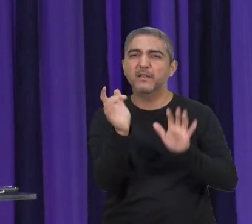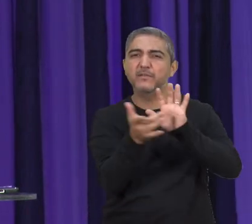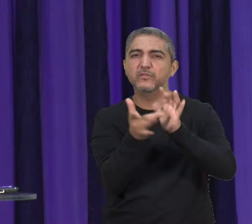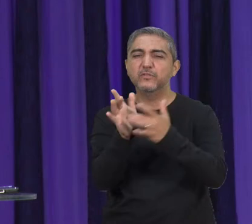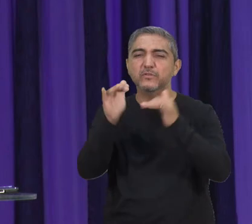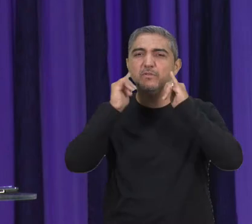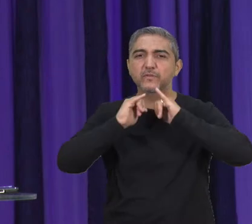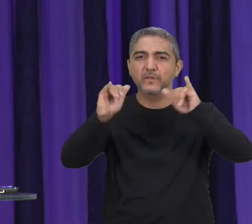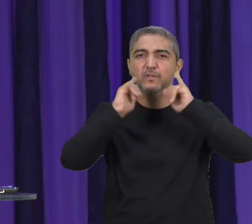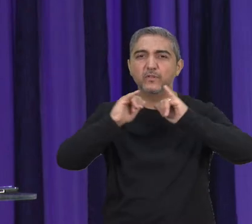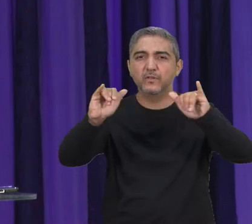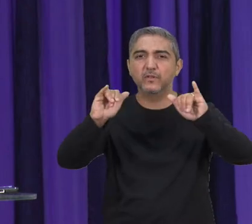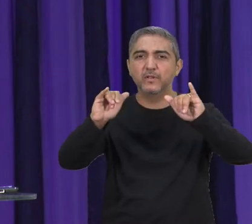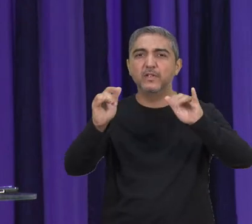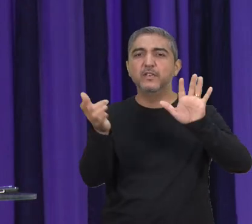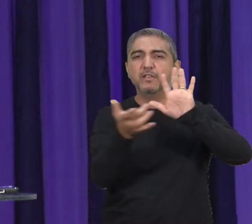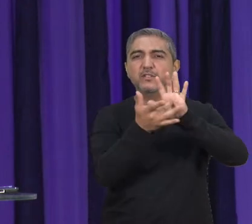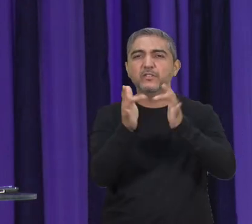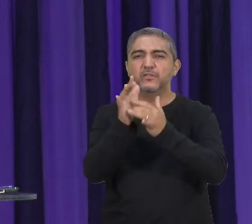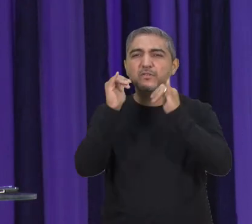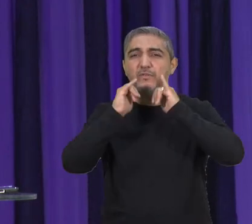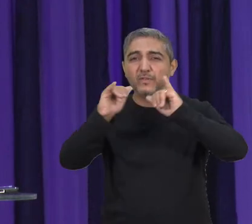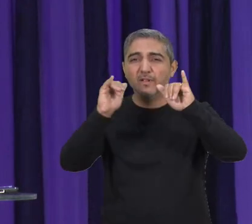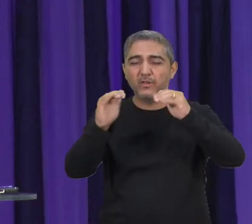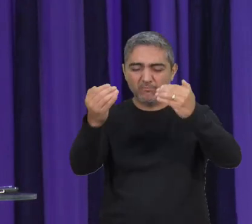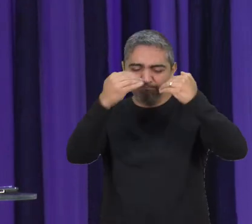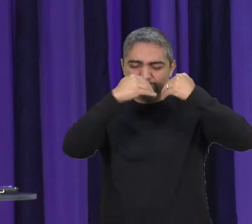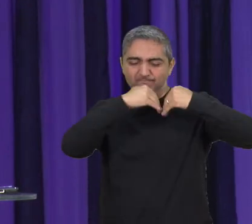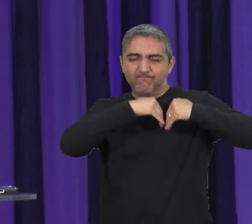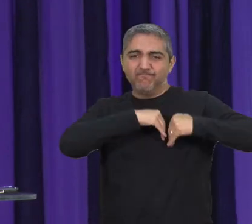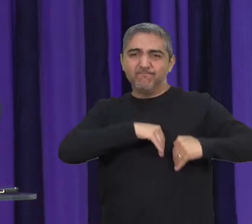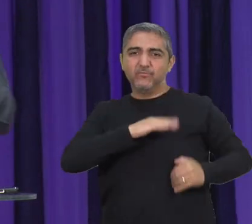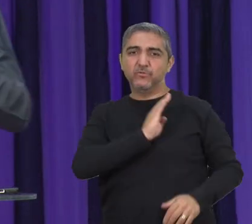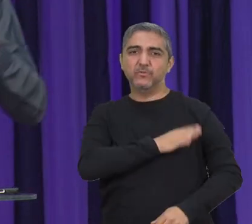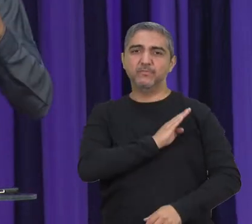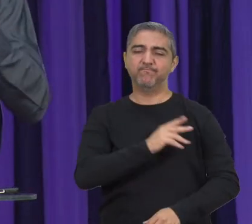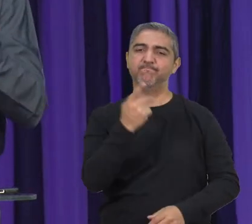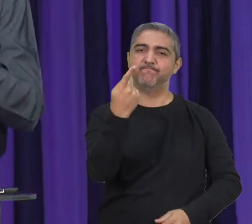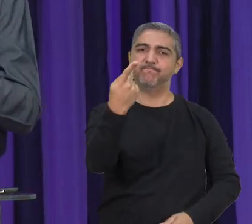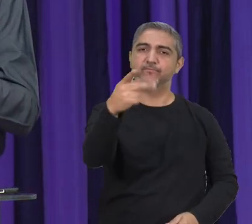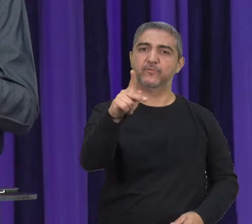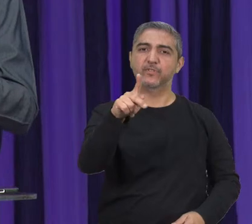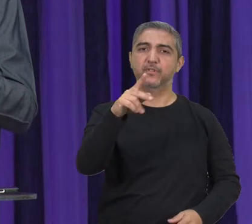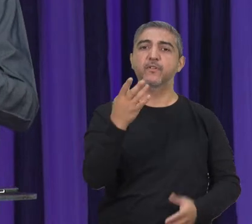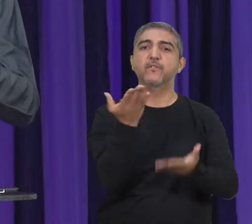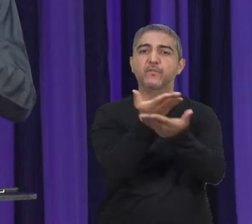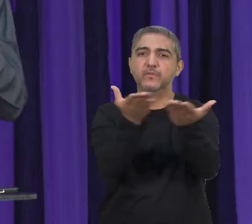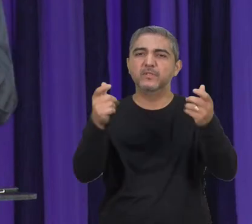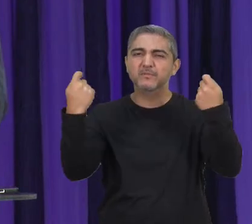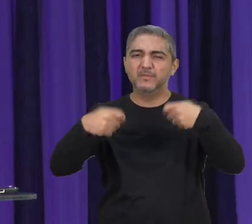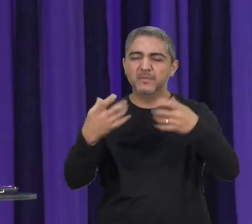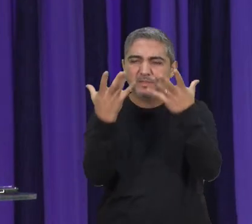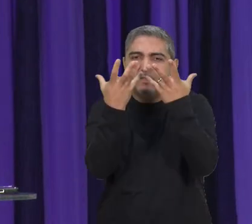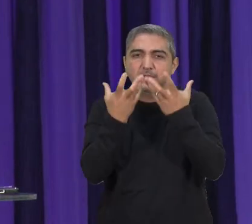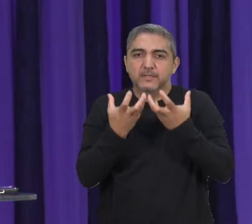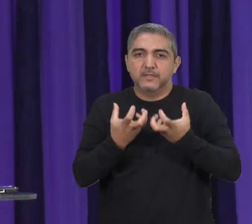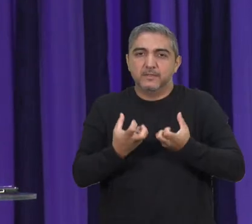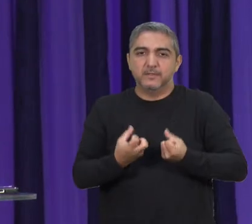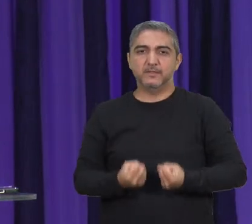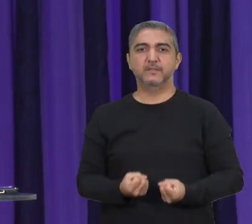coração, que vocês a absorvam, entendam,